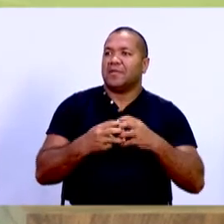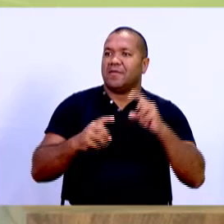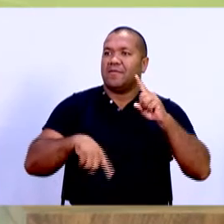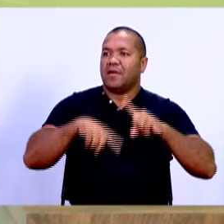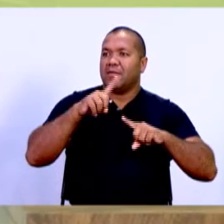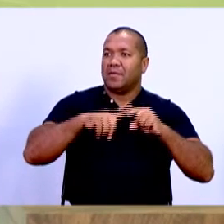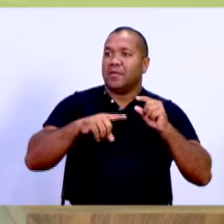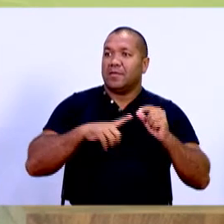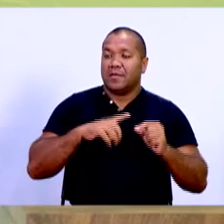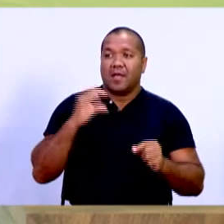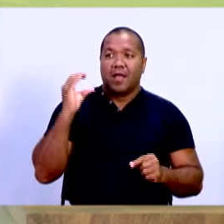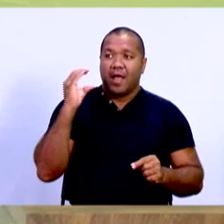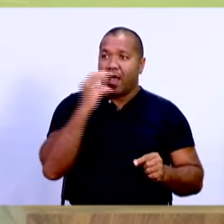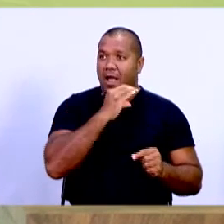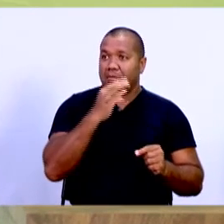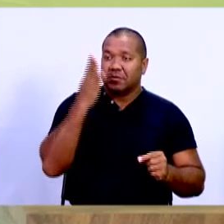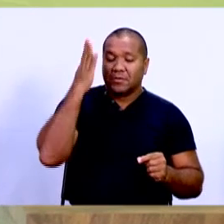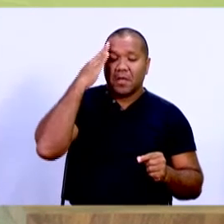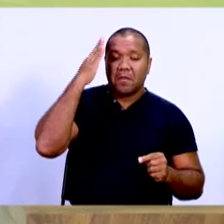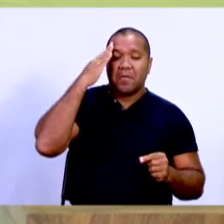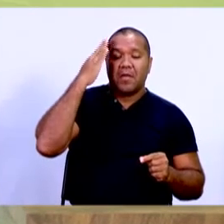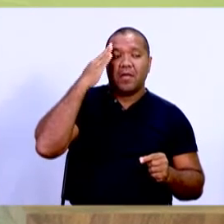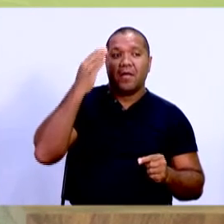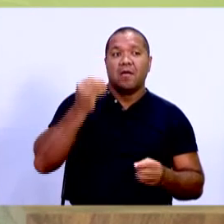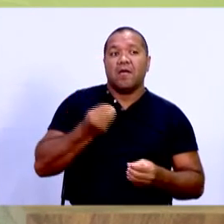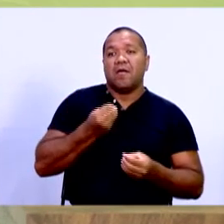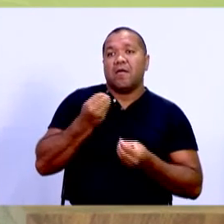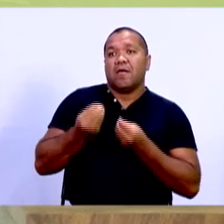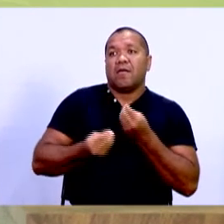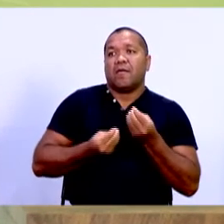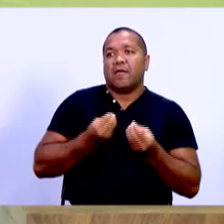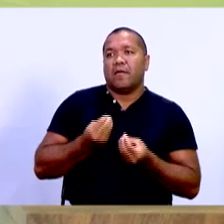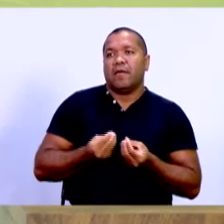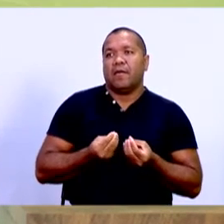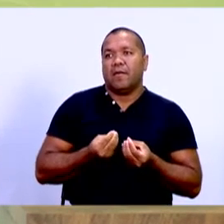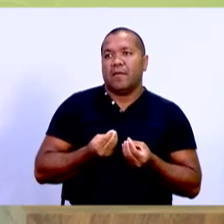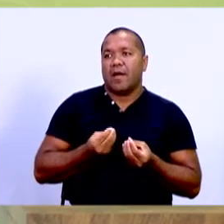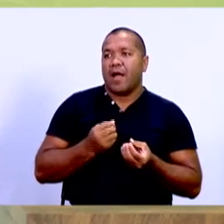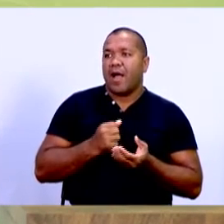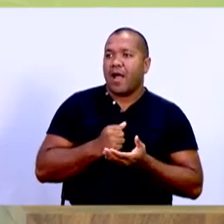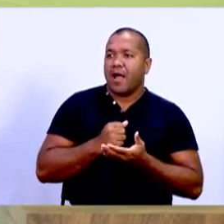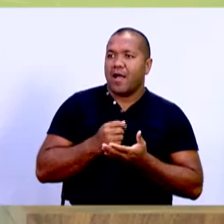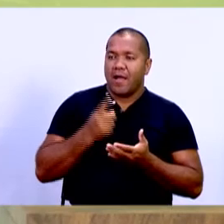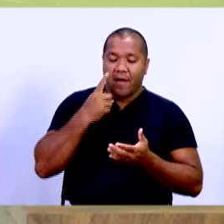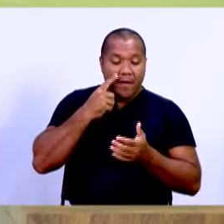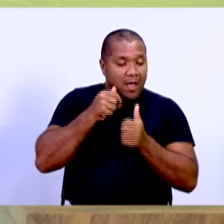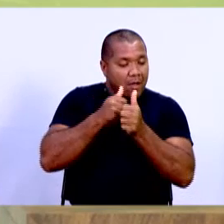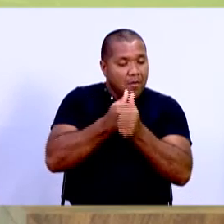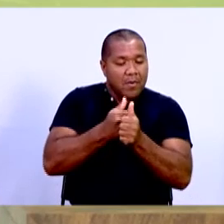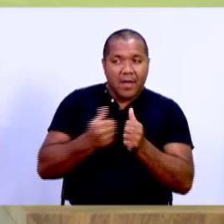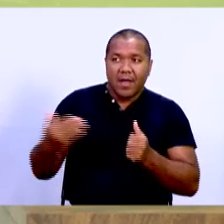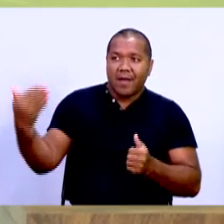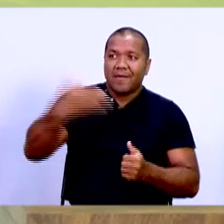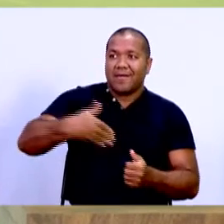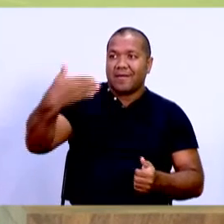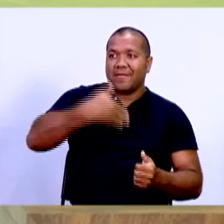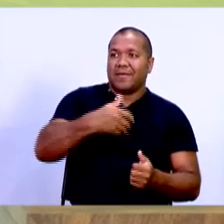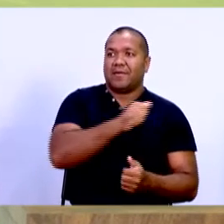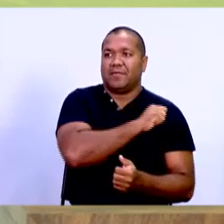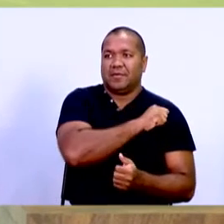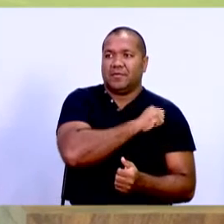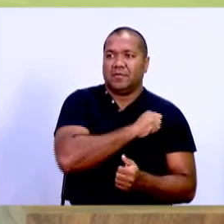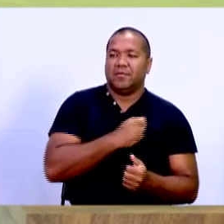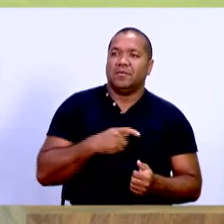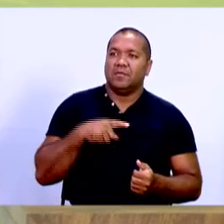de repente controlar não, mas no sentido de acompanhar a sua frequência, né? Para a gente,